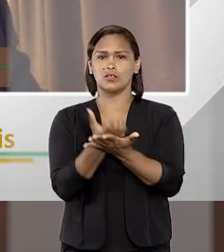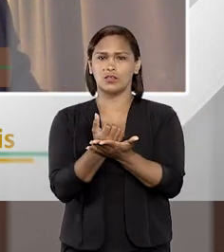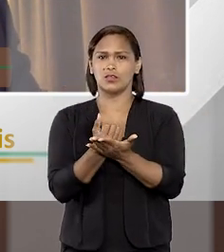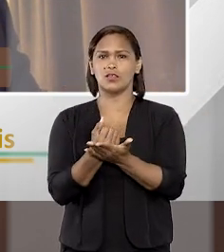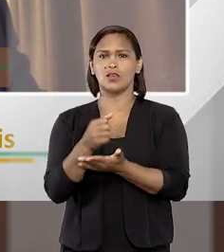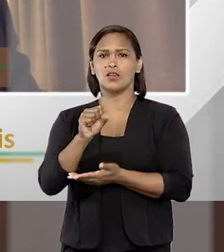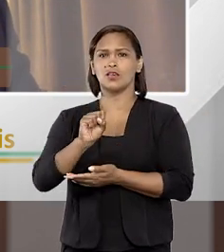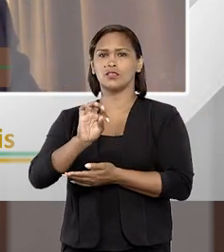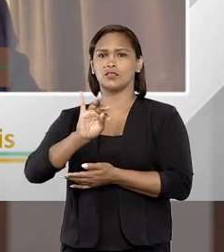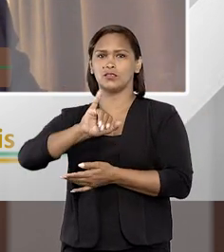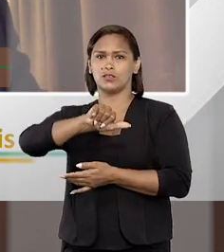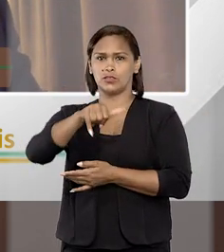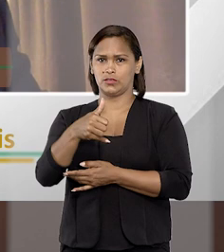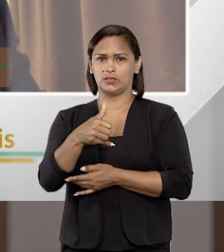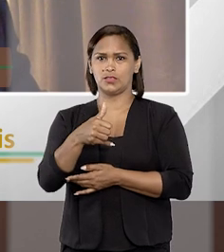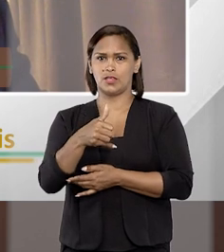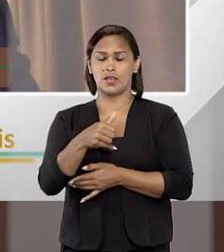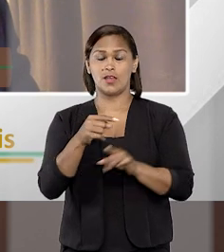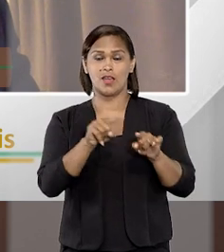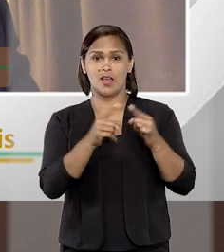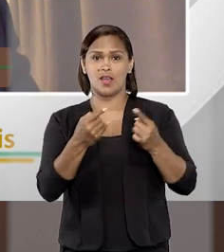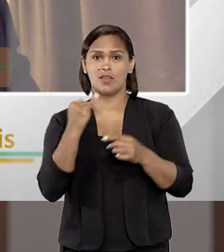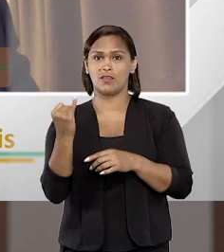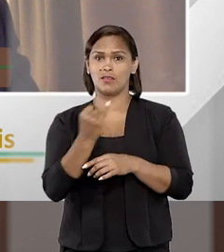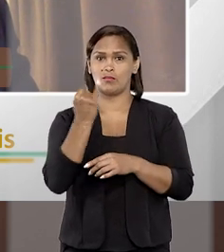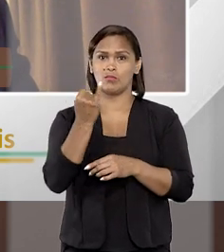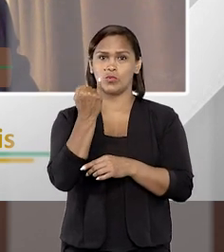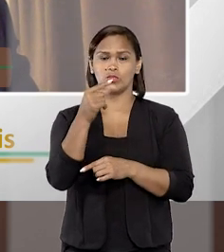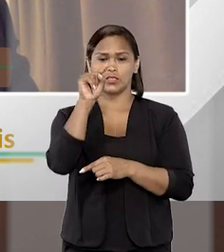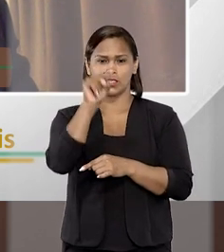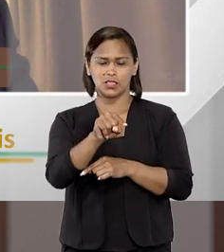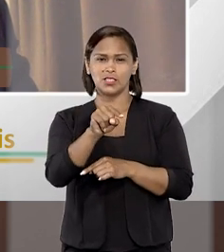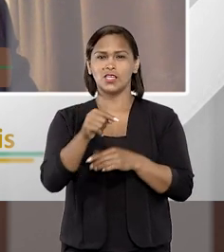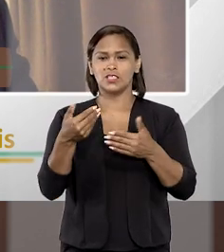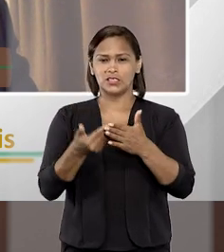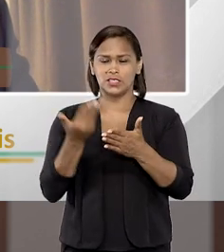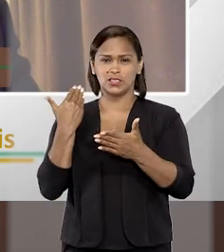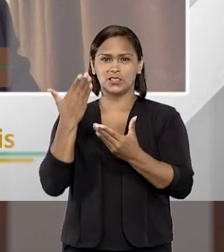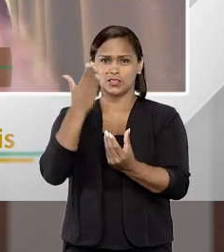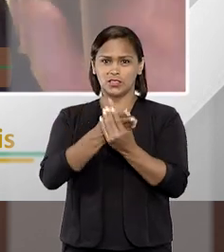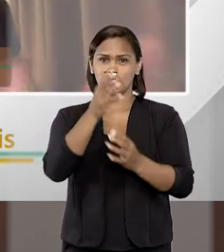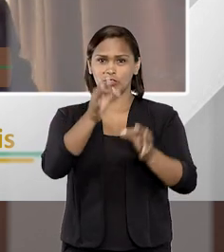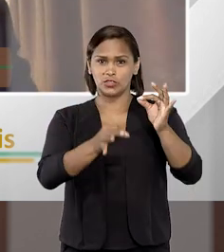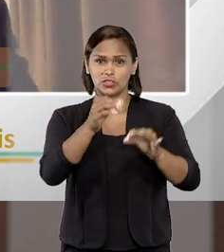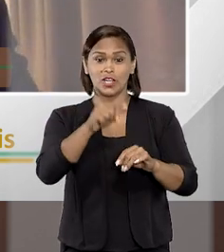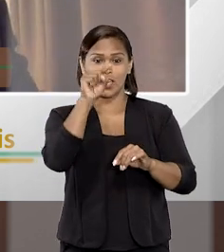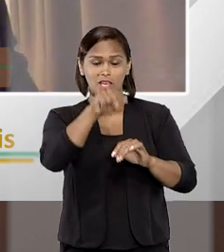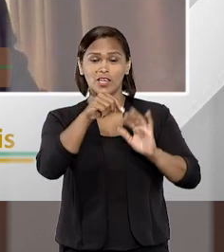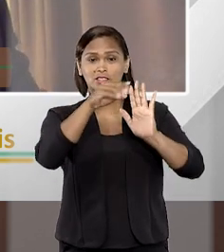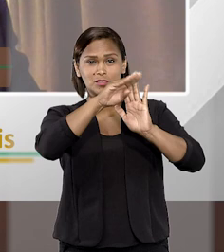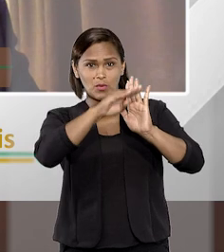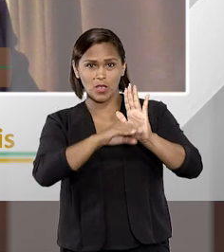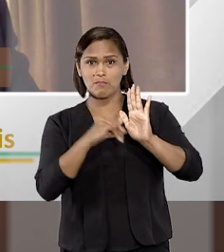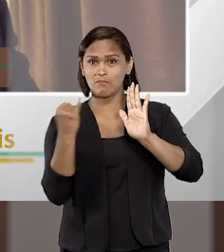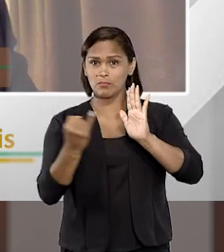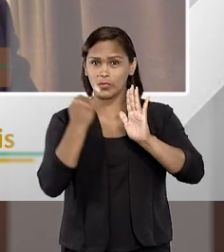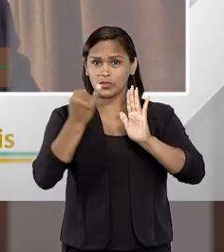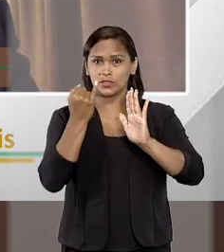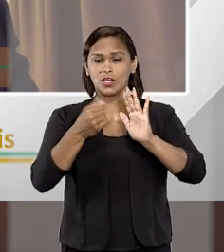pelo STJ daí a importância deste precedente justamente dessa sinalização